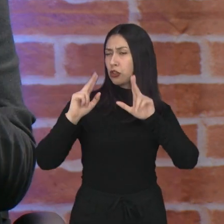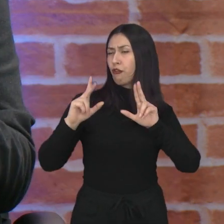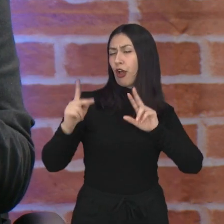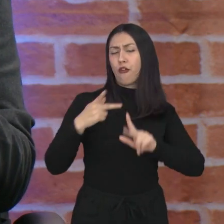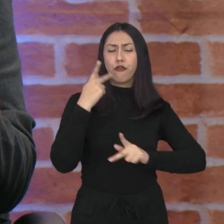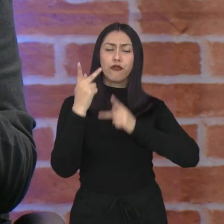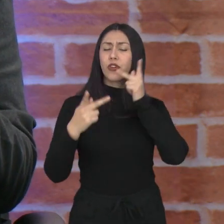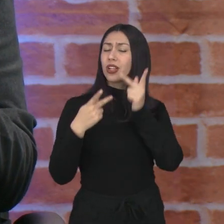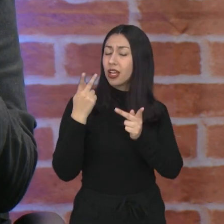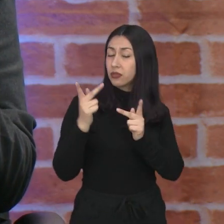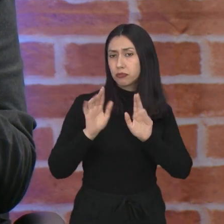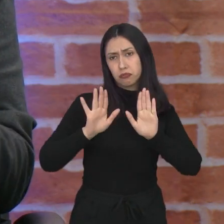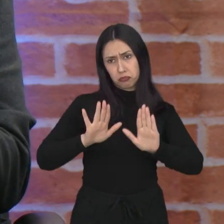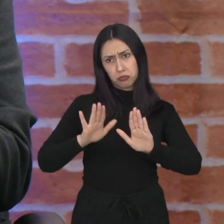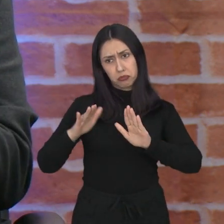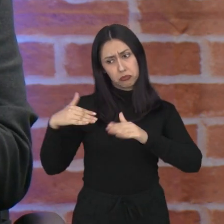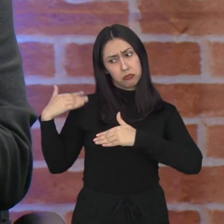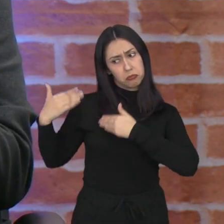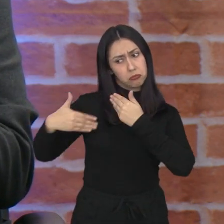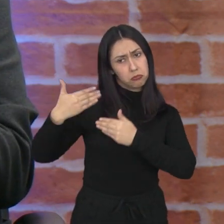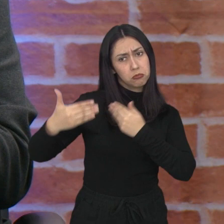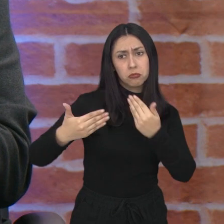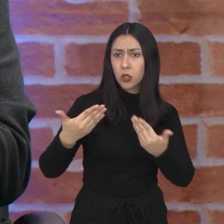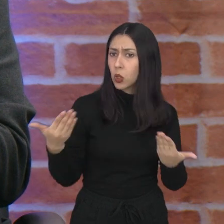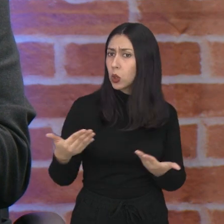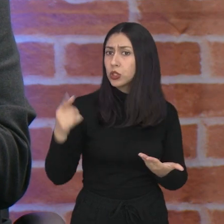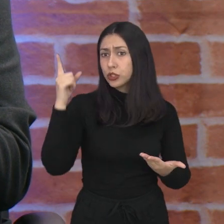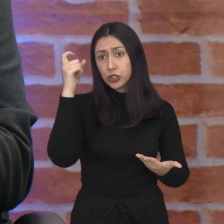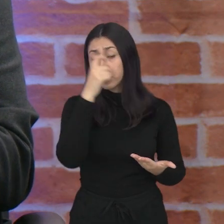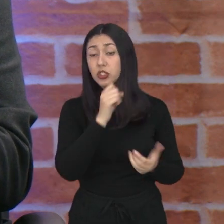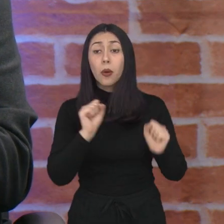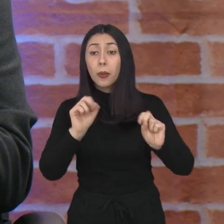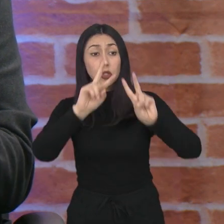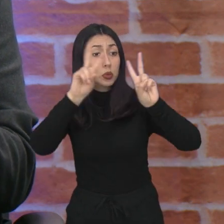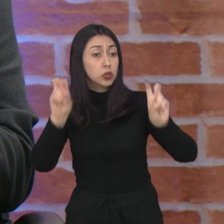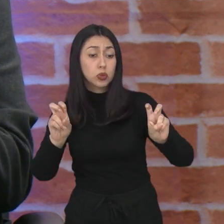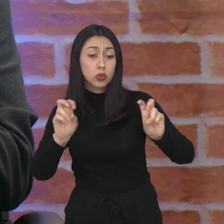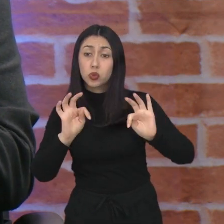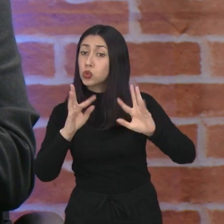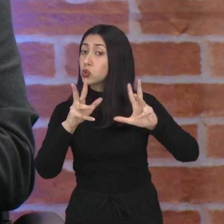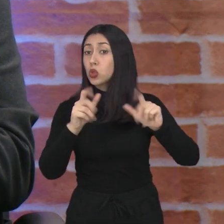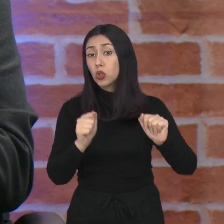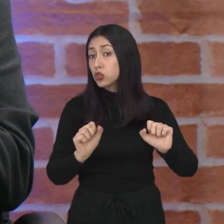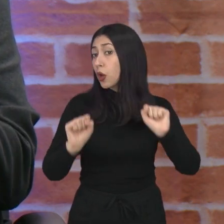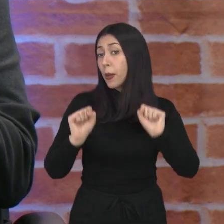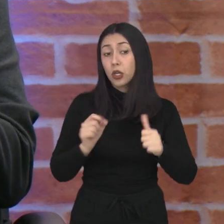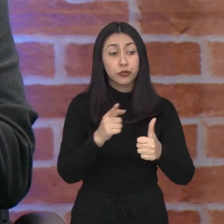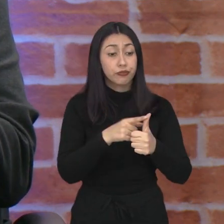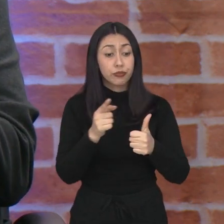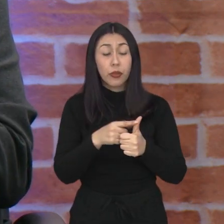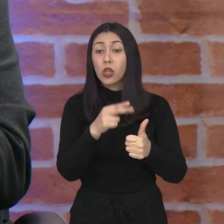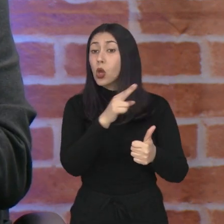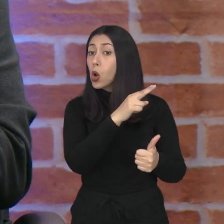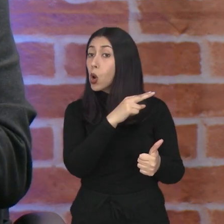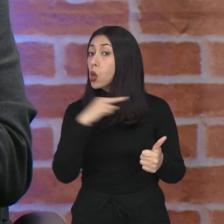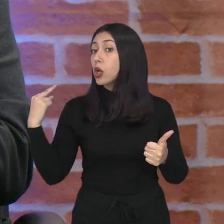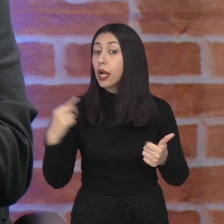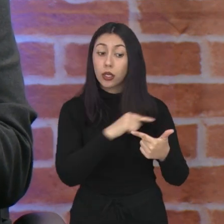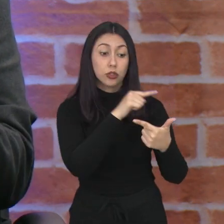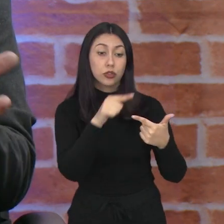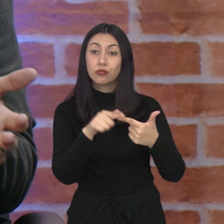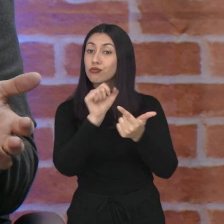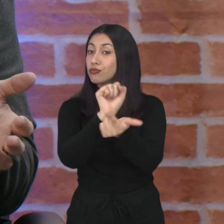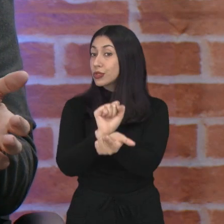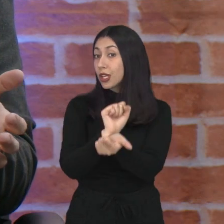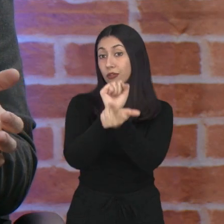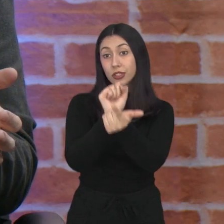vai ficando mais difícil. Você pode fazer humor com qualquer tema. Você pode fazer humor com o Holocausto, você pode fazer humor com escravidão, só que é